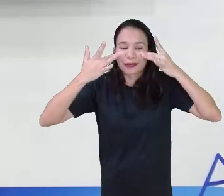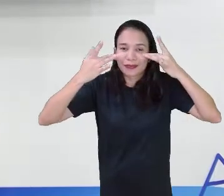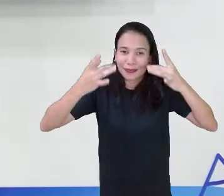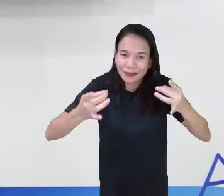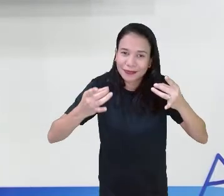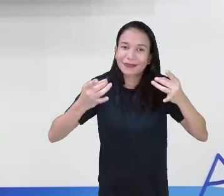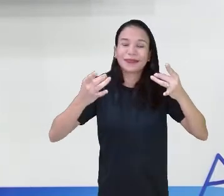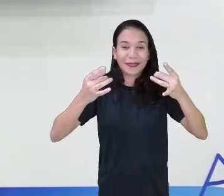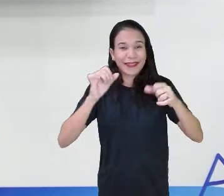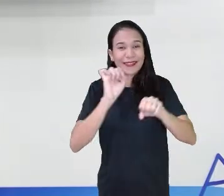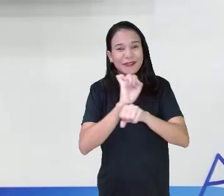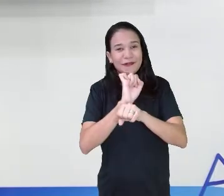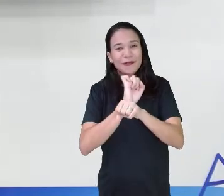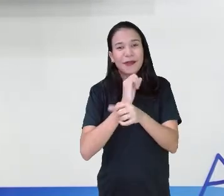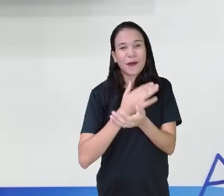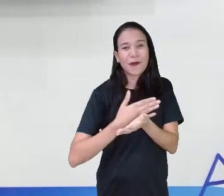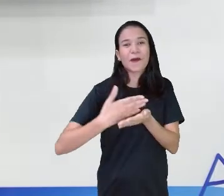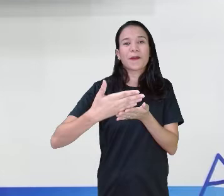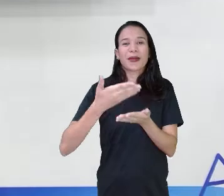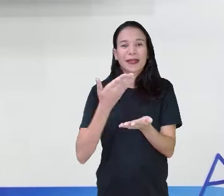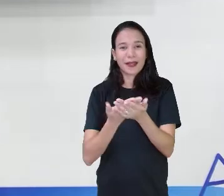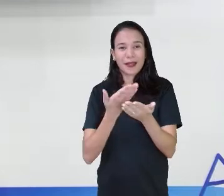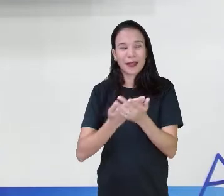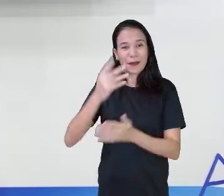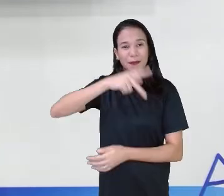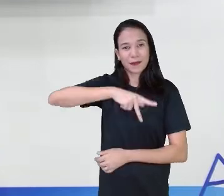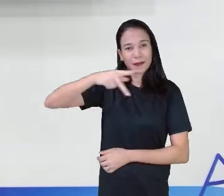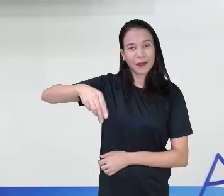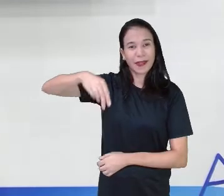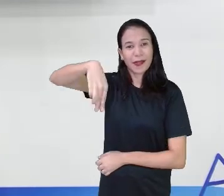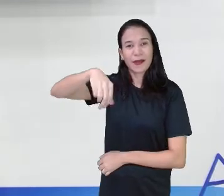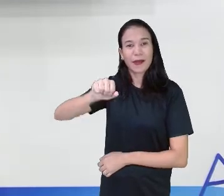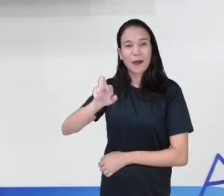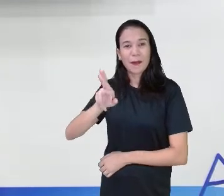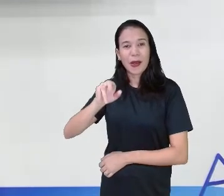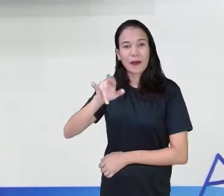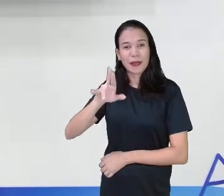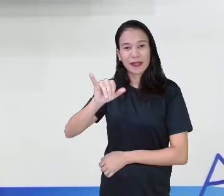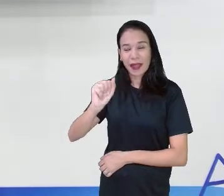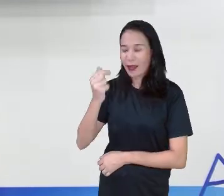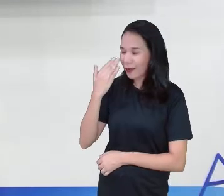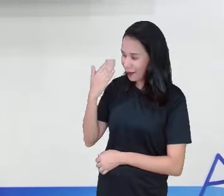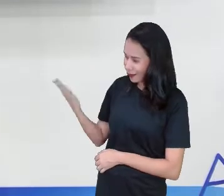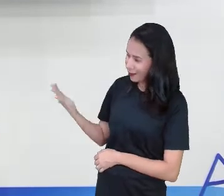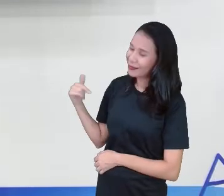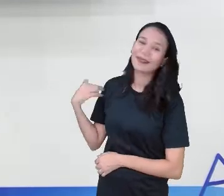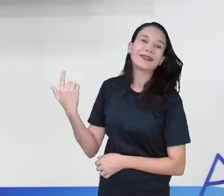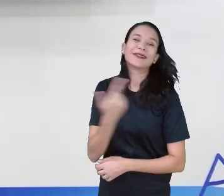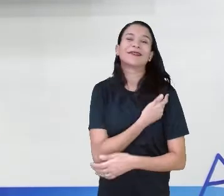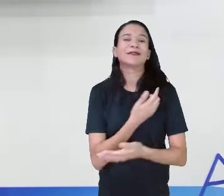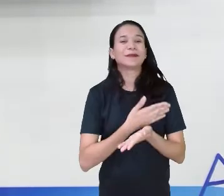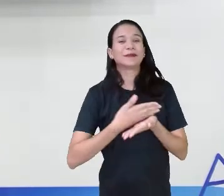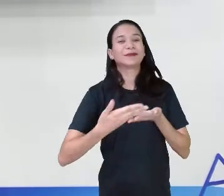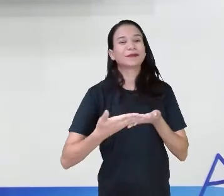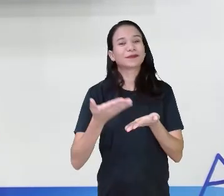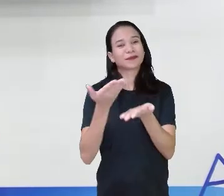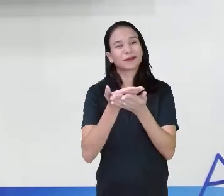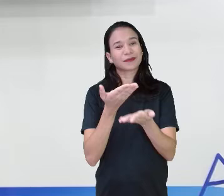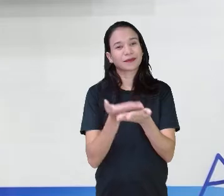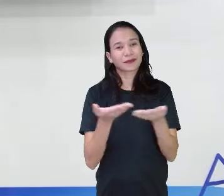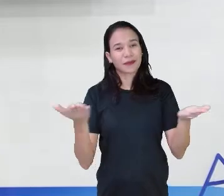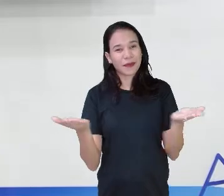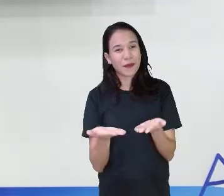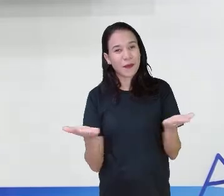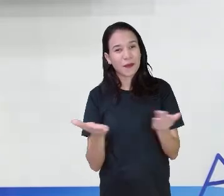ligadinhos, aguardando a professora Mauricéia Joana, porque eu já estou aqui pronta para começar mais uma